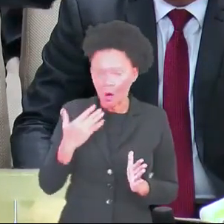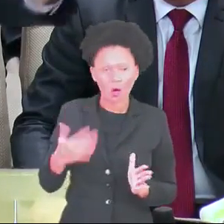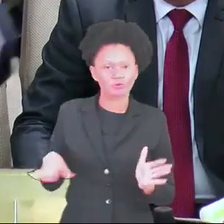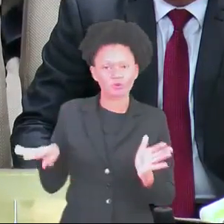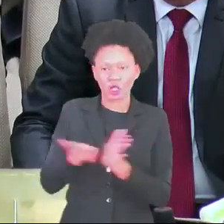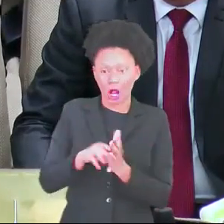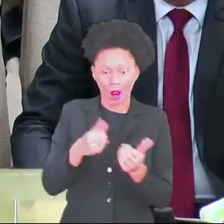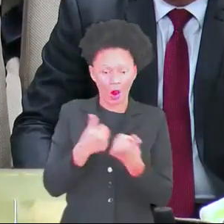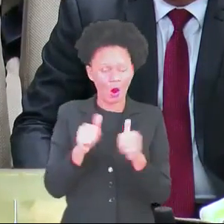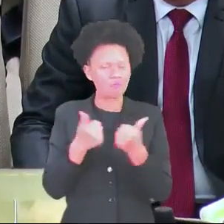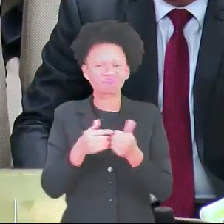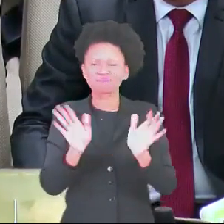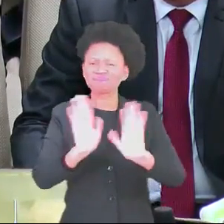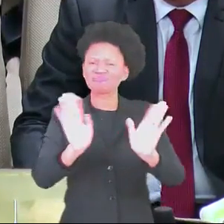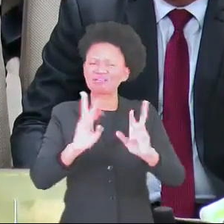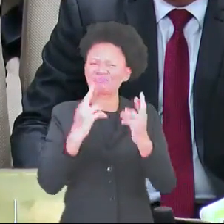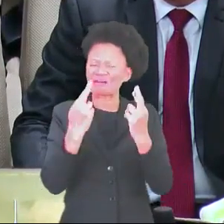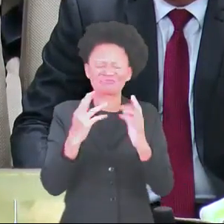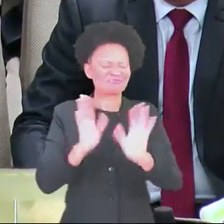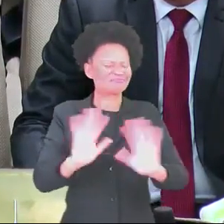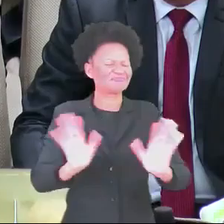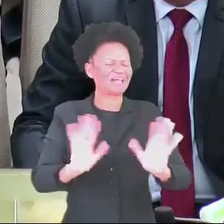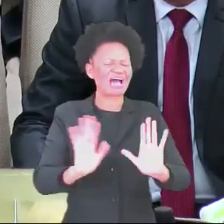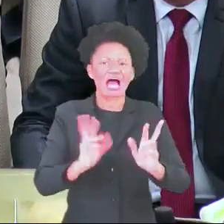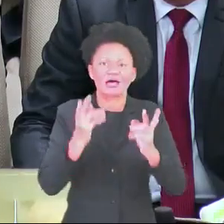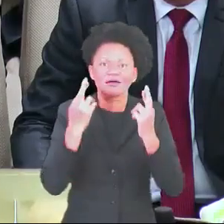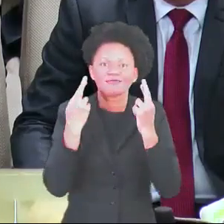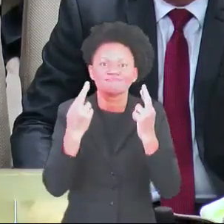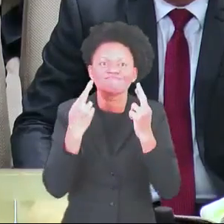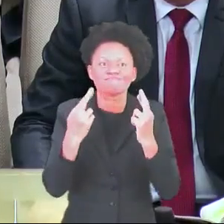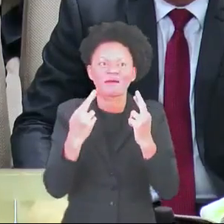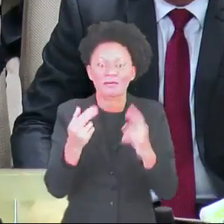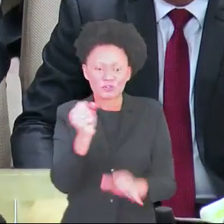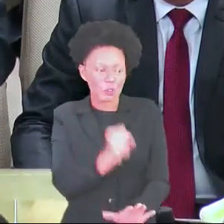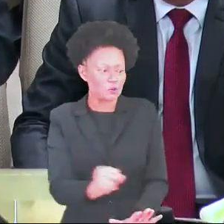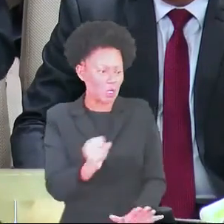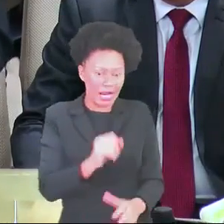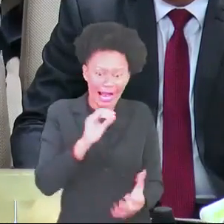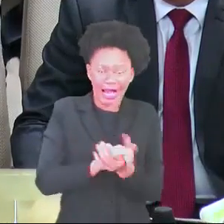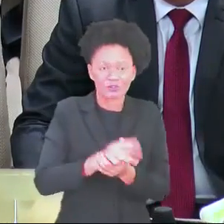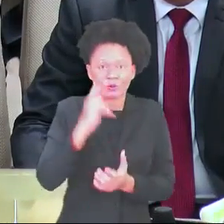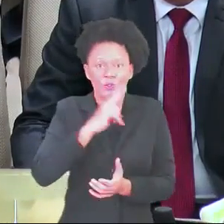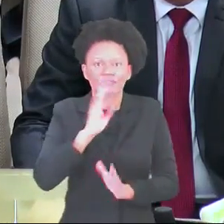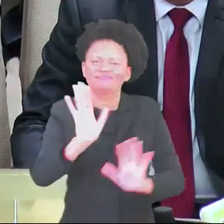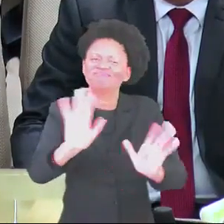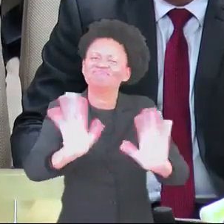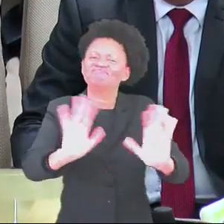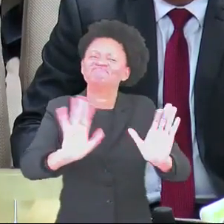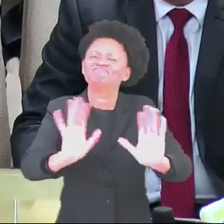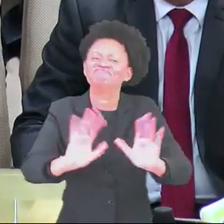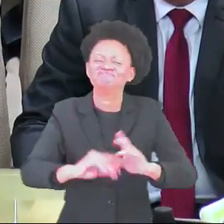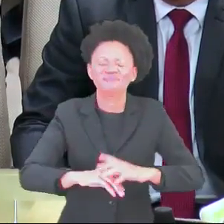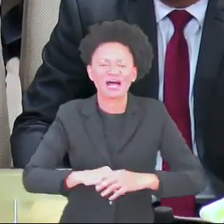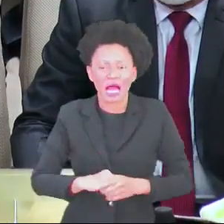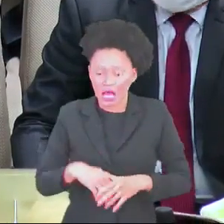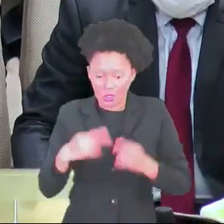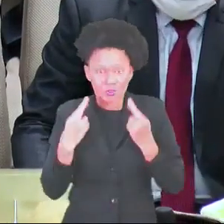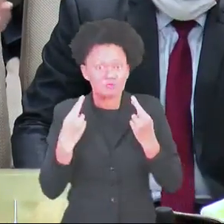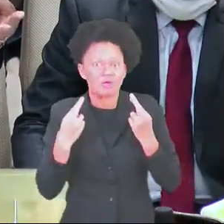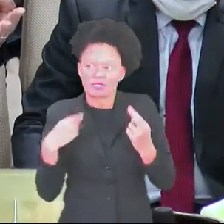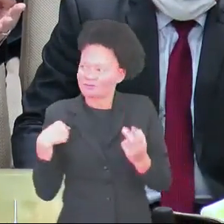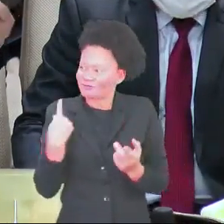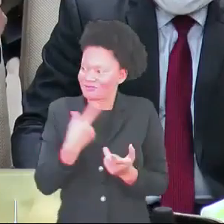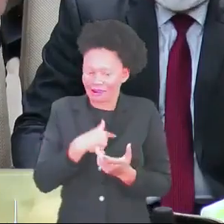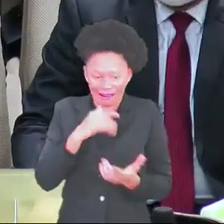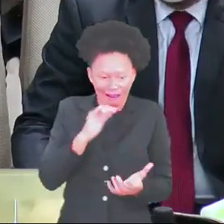de ônibus para cá. Não é essa a nossa esperança. A nossa esperança, quem é solteiro, não está em casar-se. A nossa esperança de